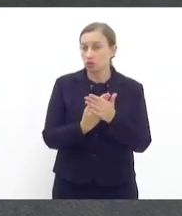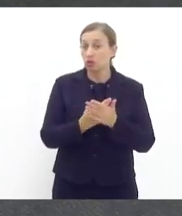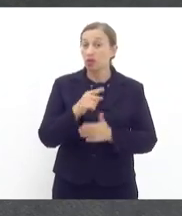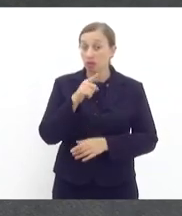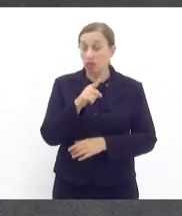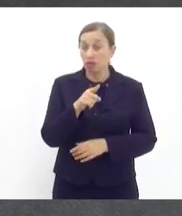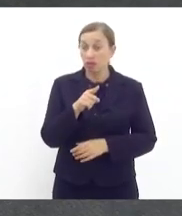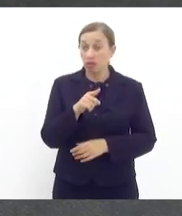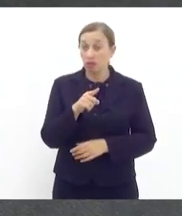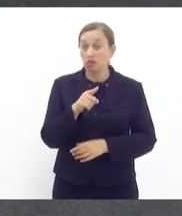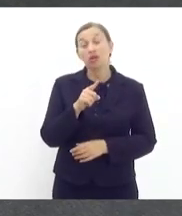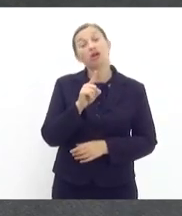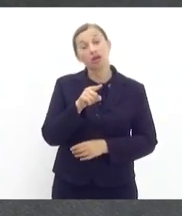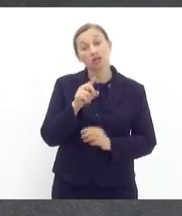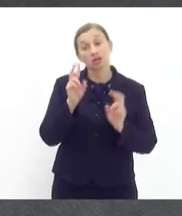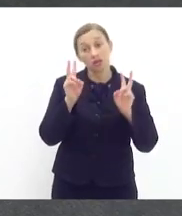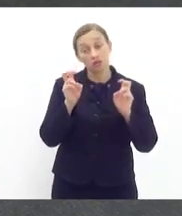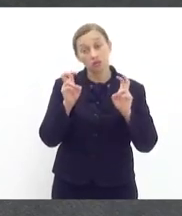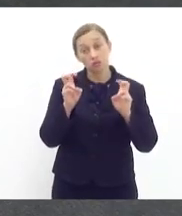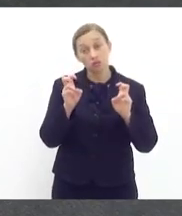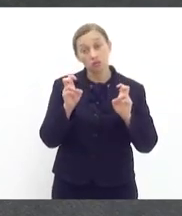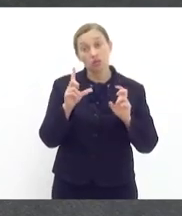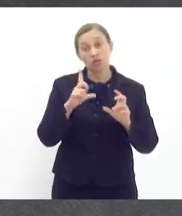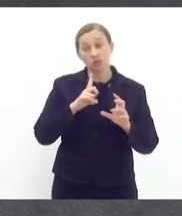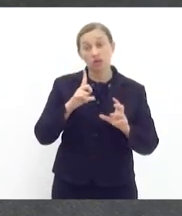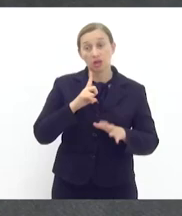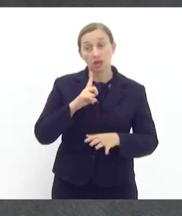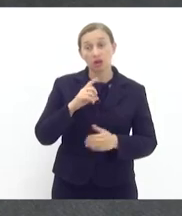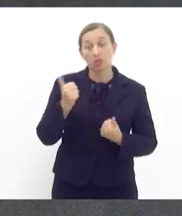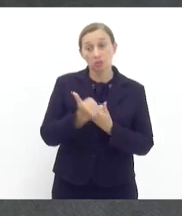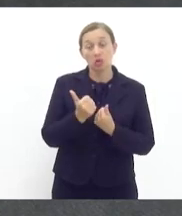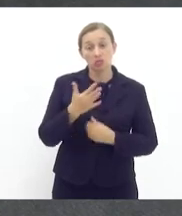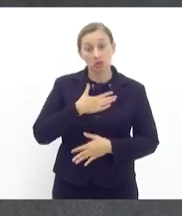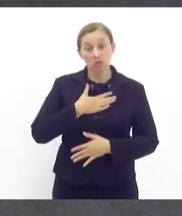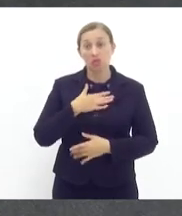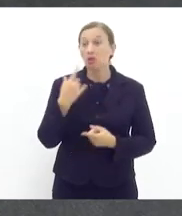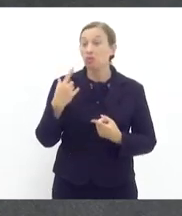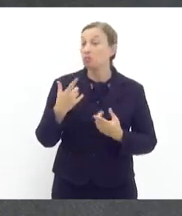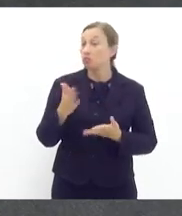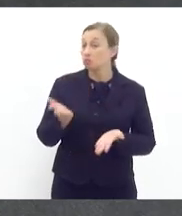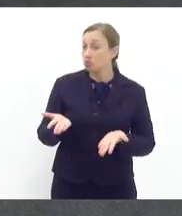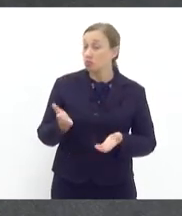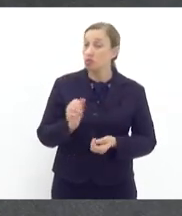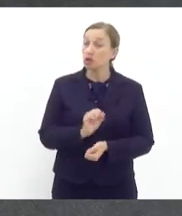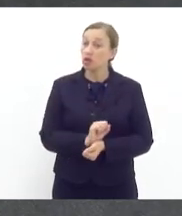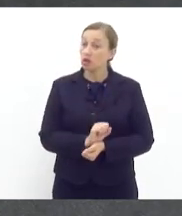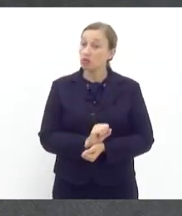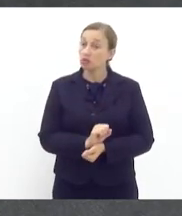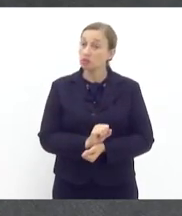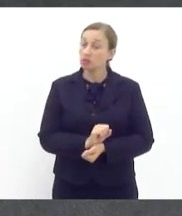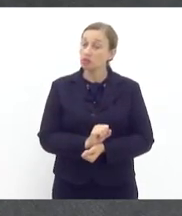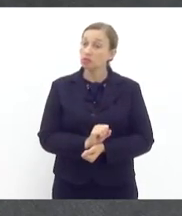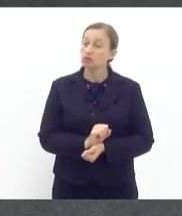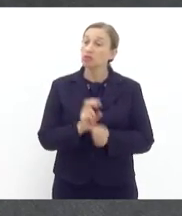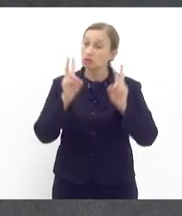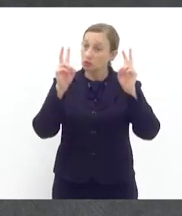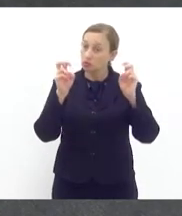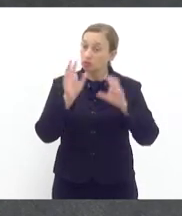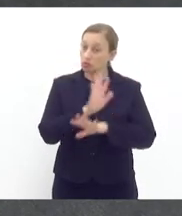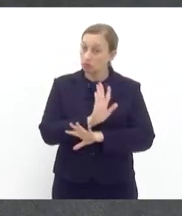esse quesito por exemplo terá meu pleno apoio por hora eu fico com o título